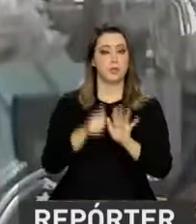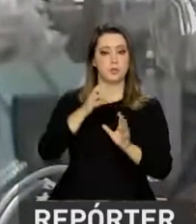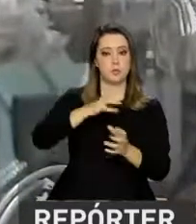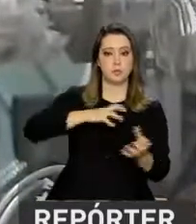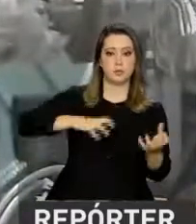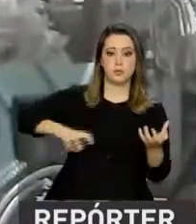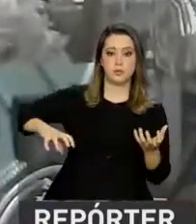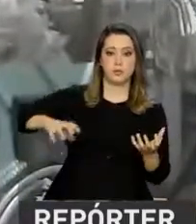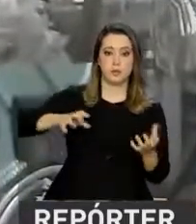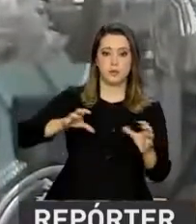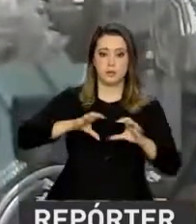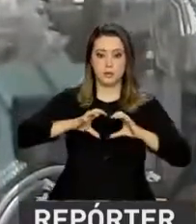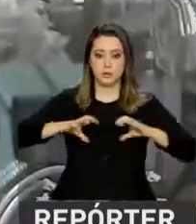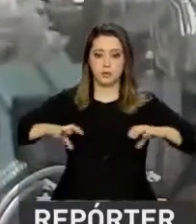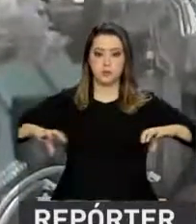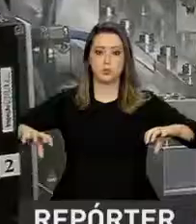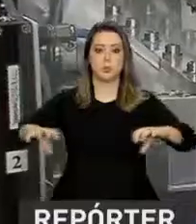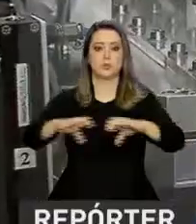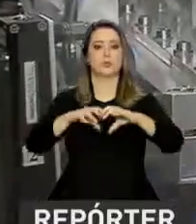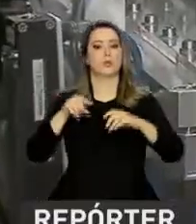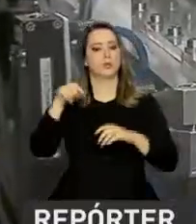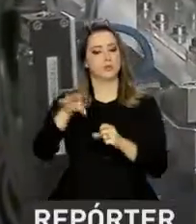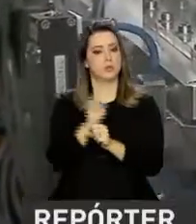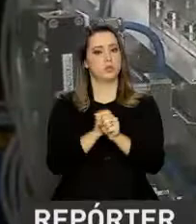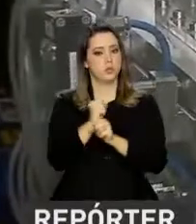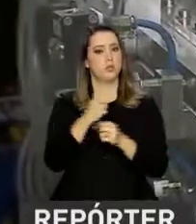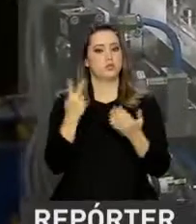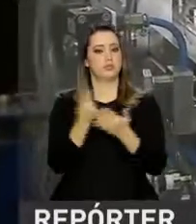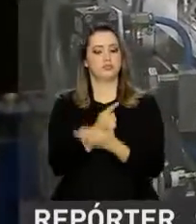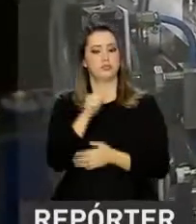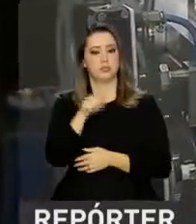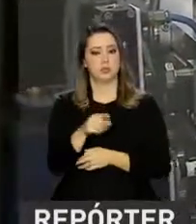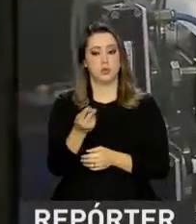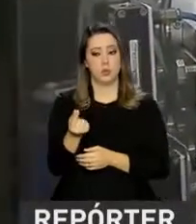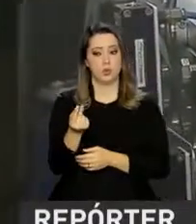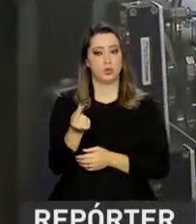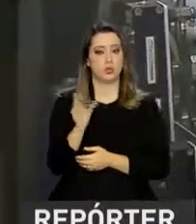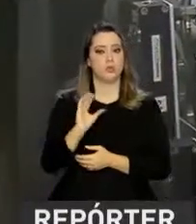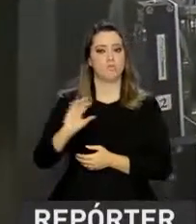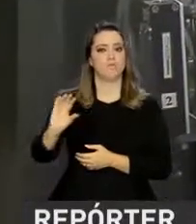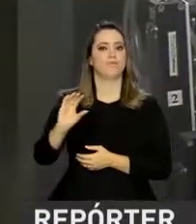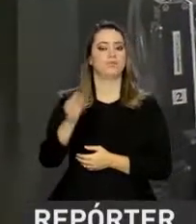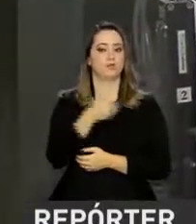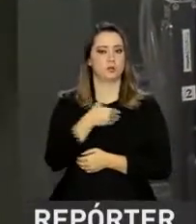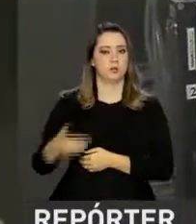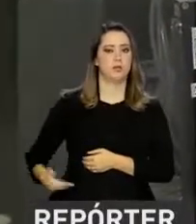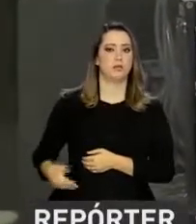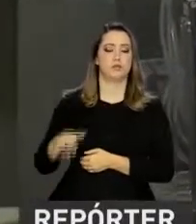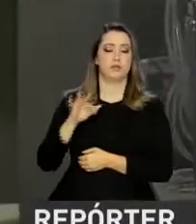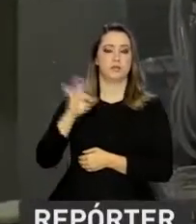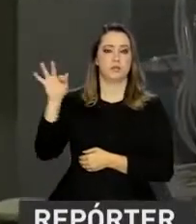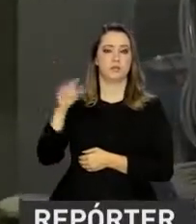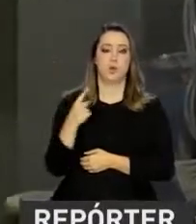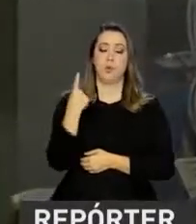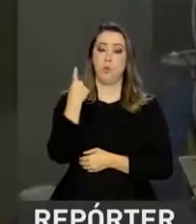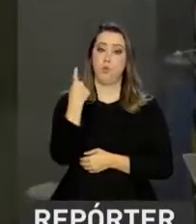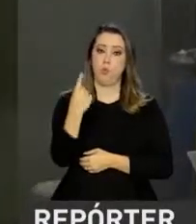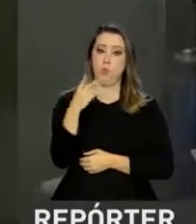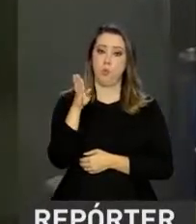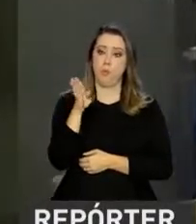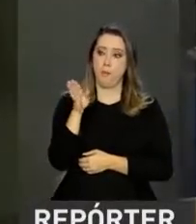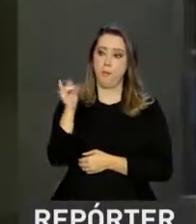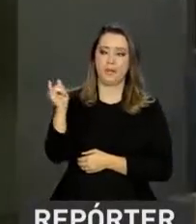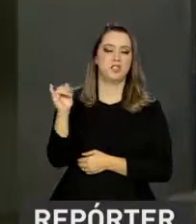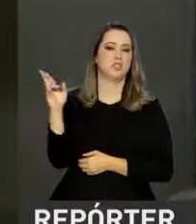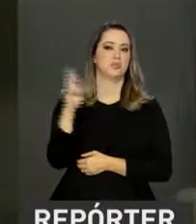deve acontecer ainda este ano os investimentos do governo no acelerador vamos chegar a um bilhão e oitocentos milhões